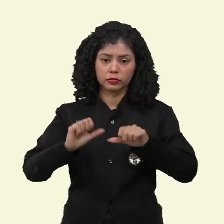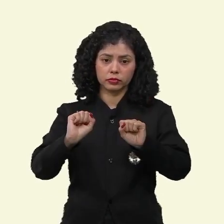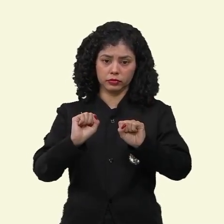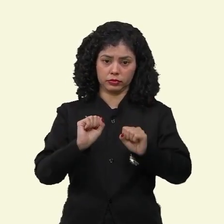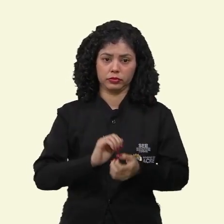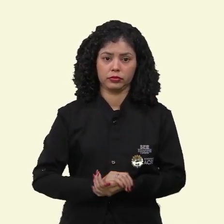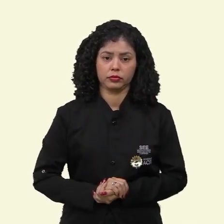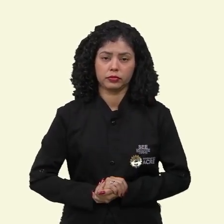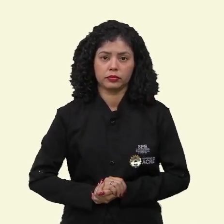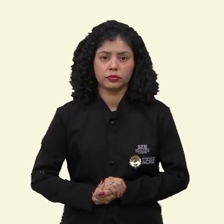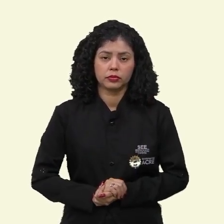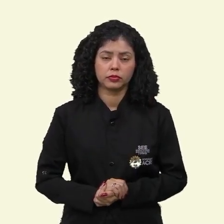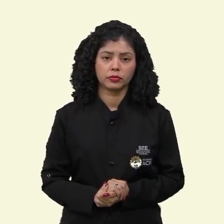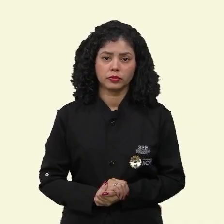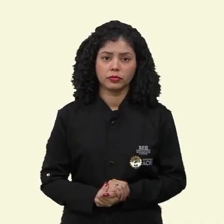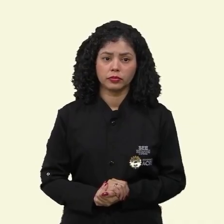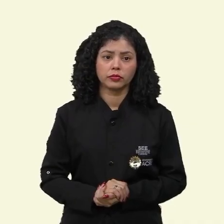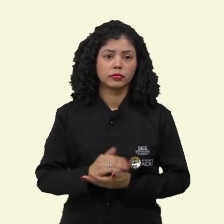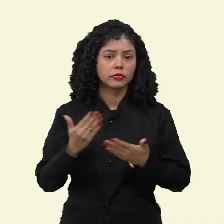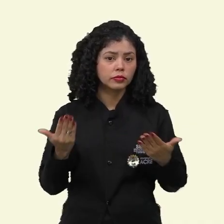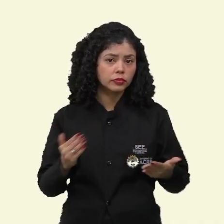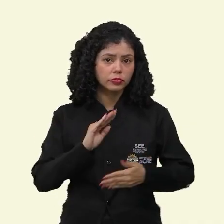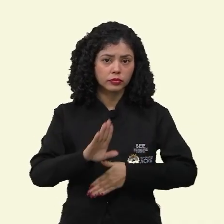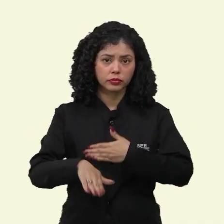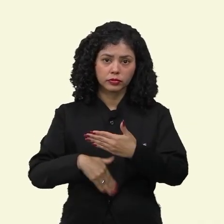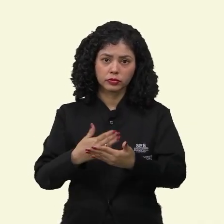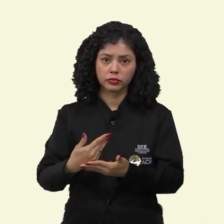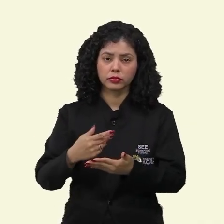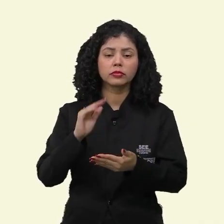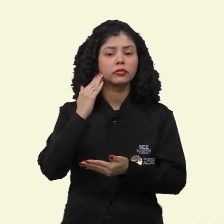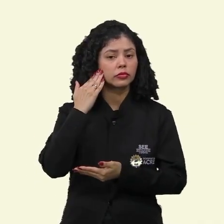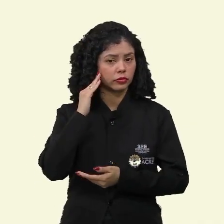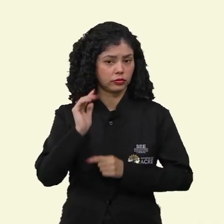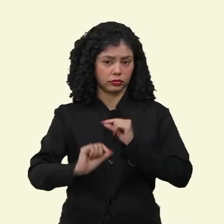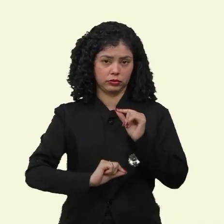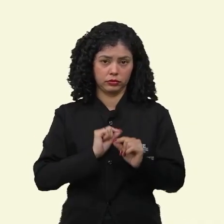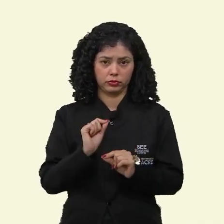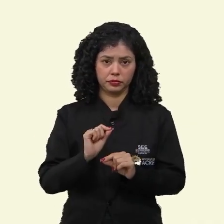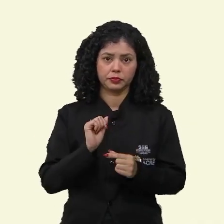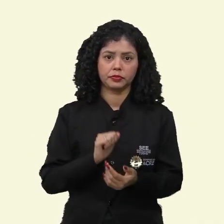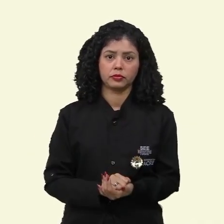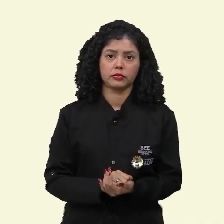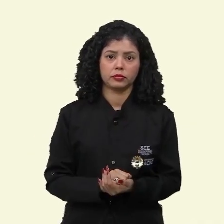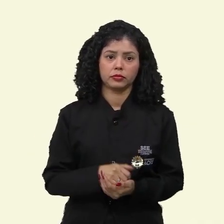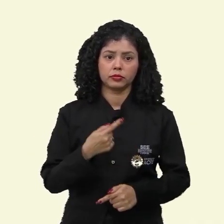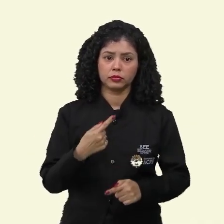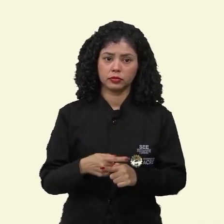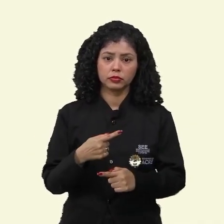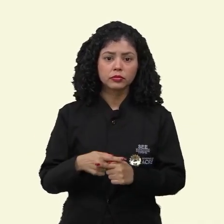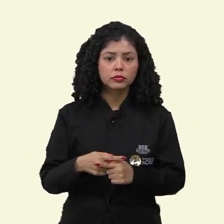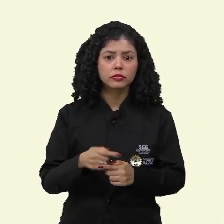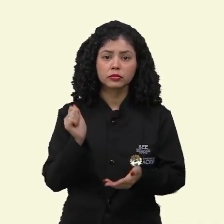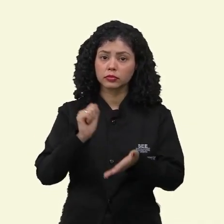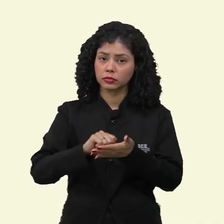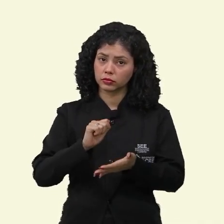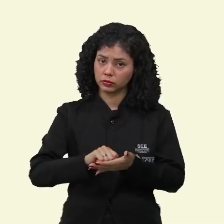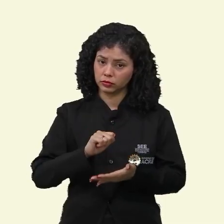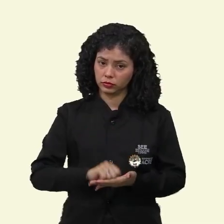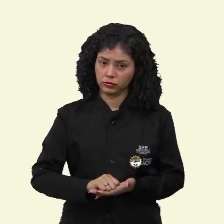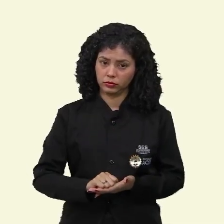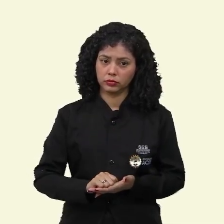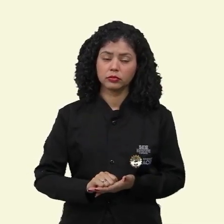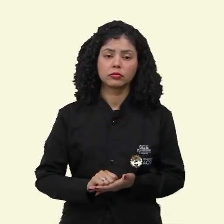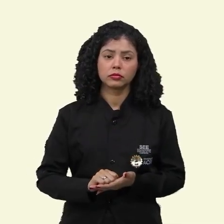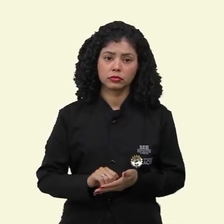variação linguística. Ou seja, nesse processo de compreensão sobre gramática prescritiva e